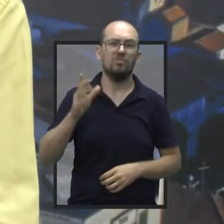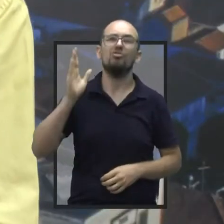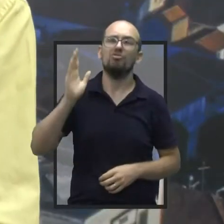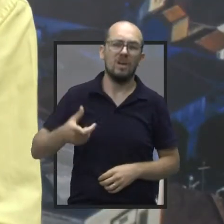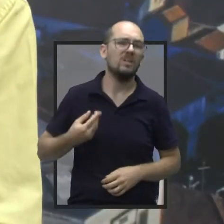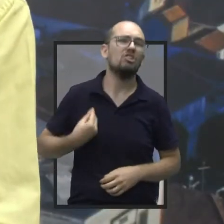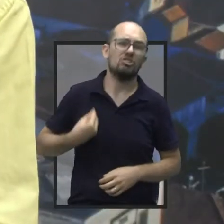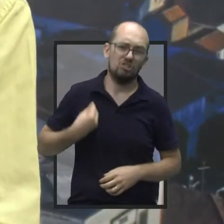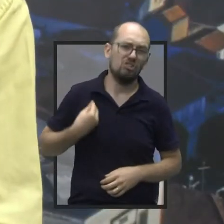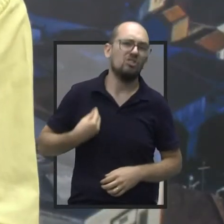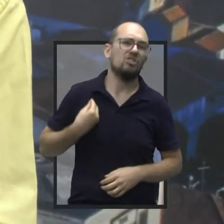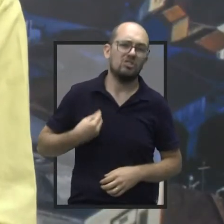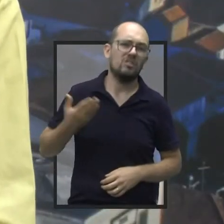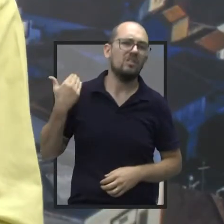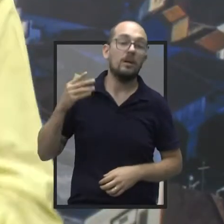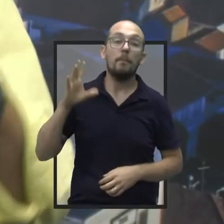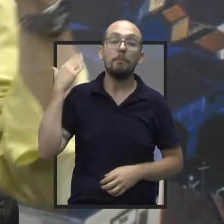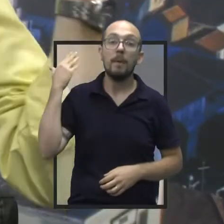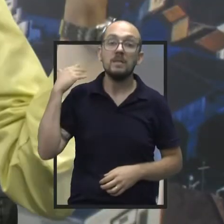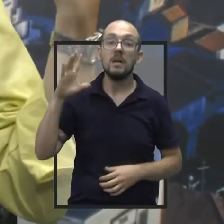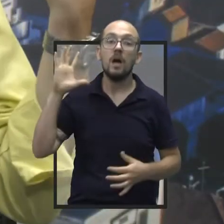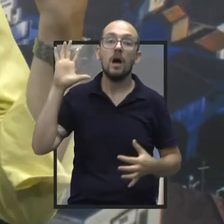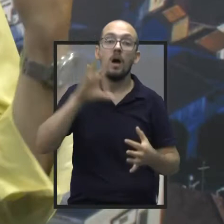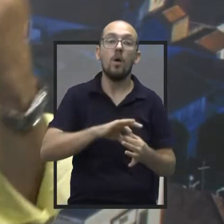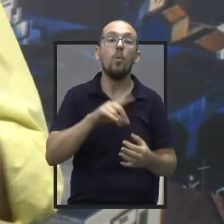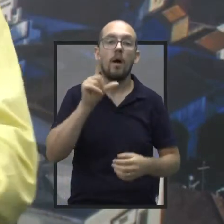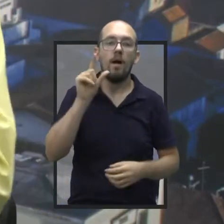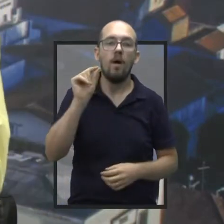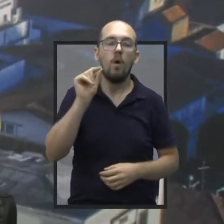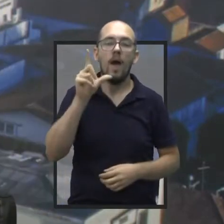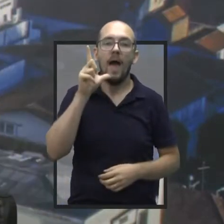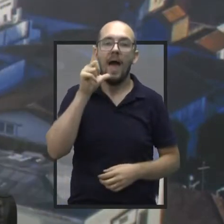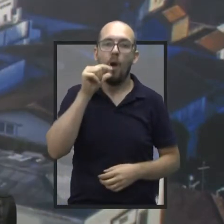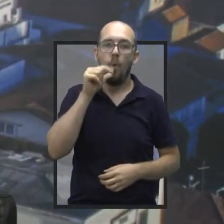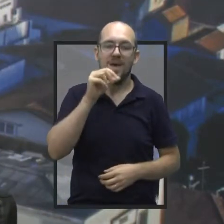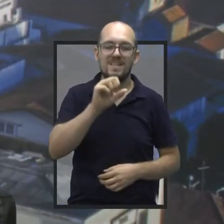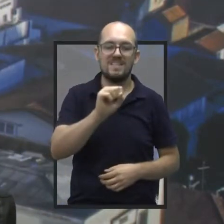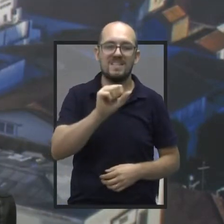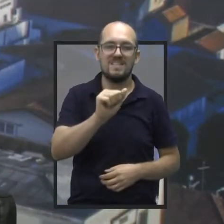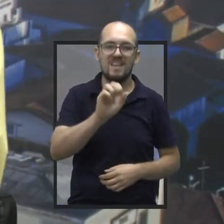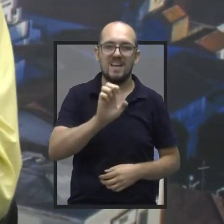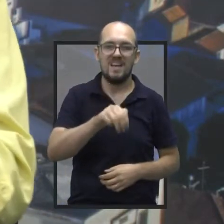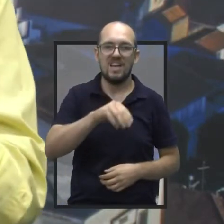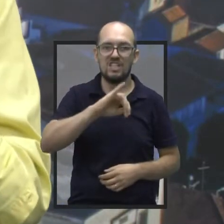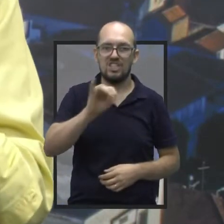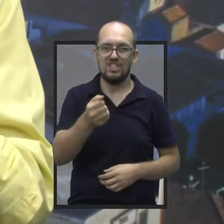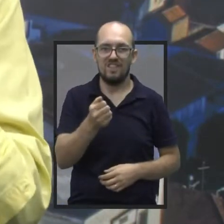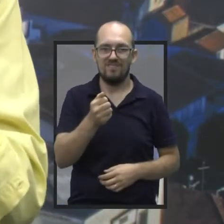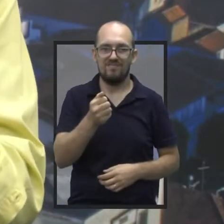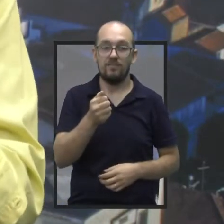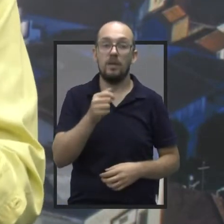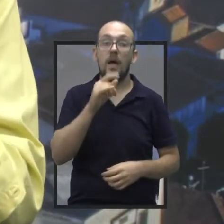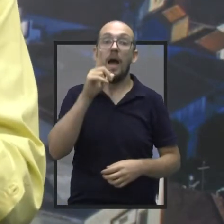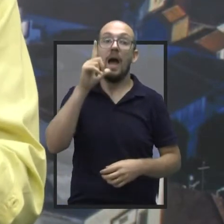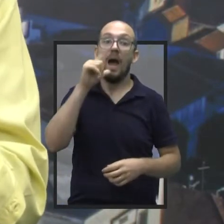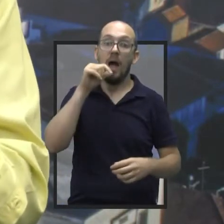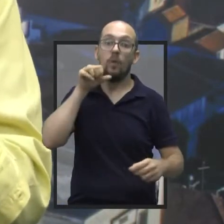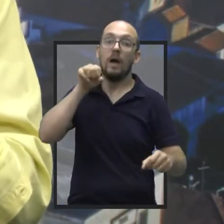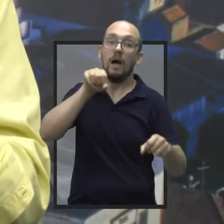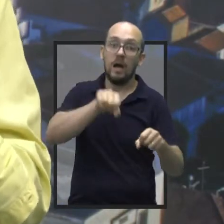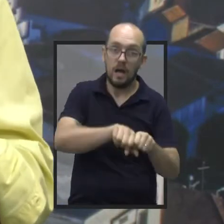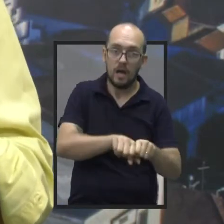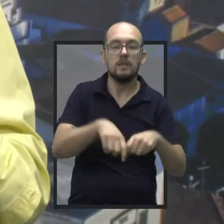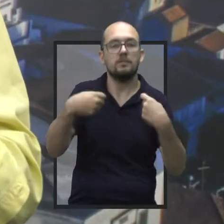só que isso era condicionado à ligação de água do Saenja. Na medida em que o Saenja deixou de existir e o serviço de água e esgoto